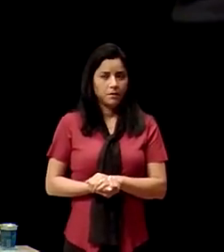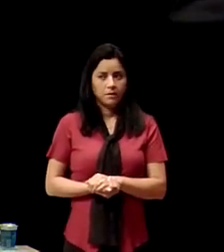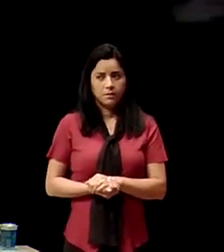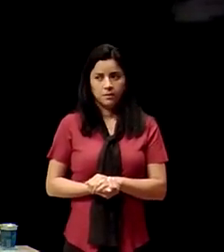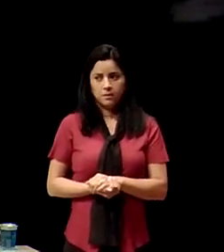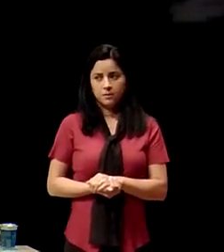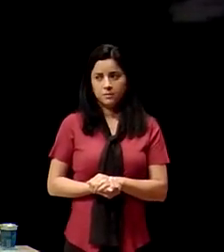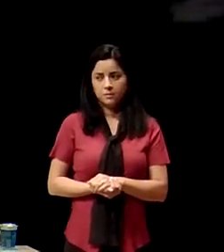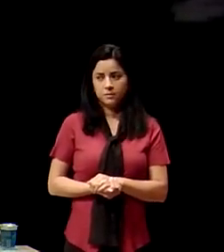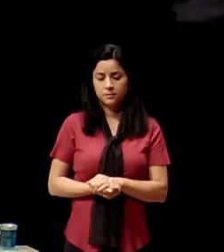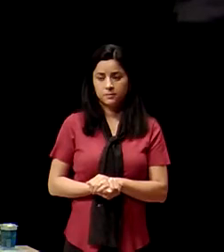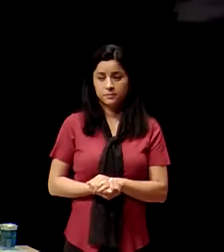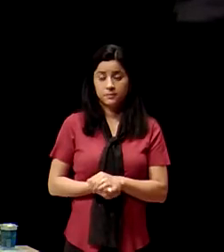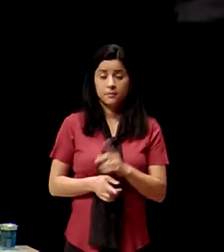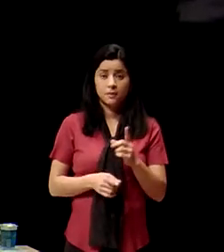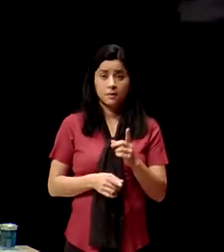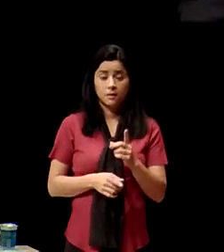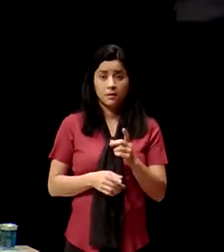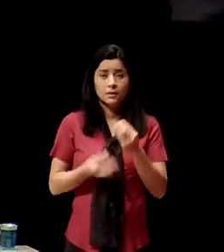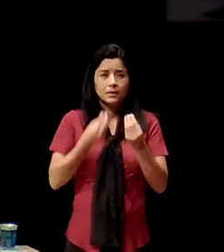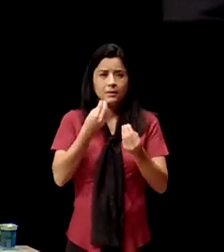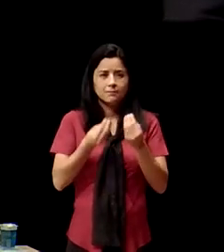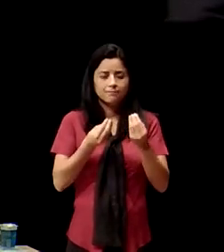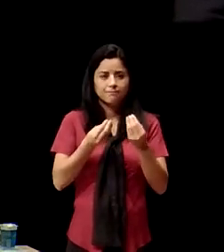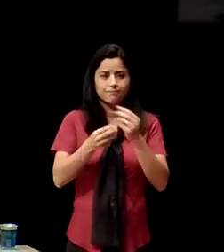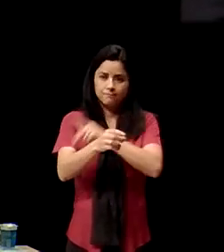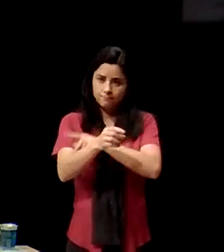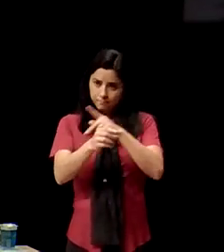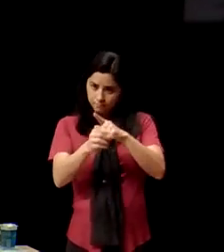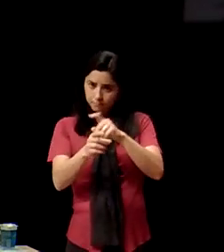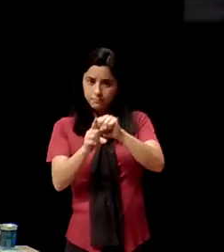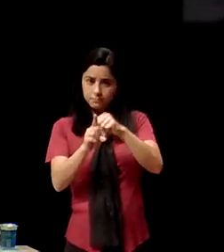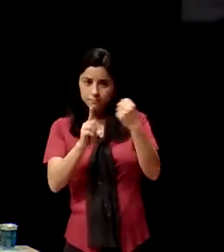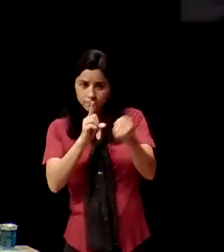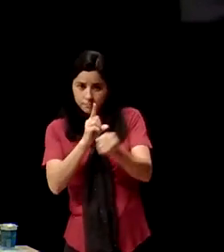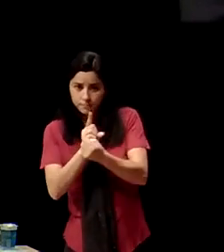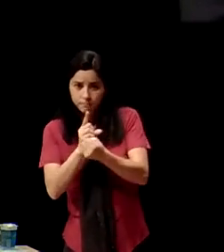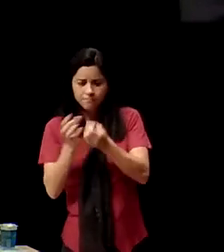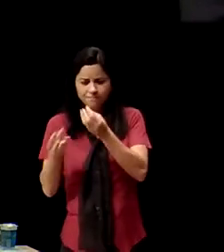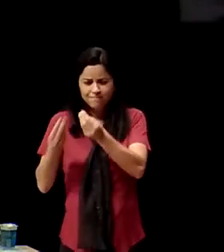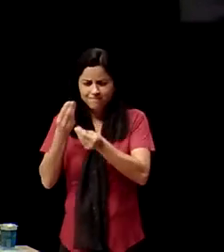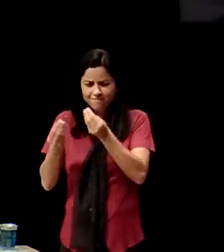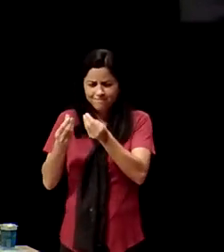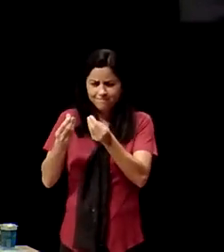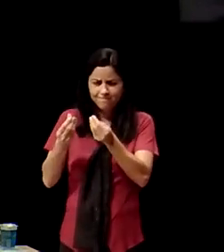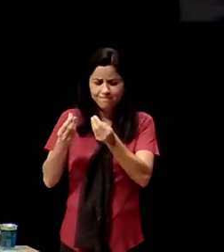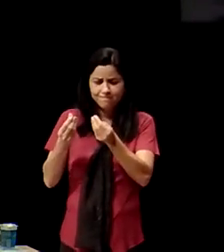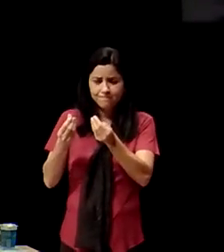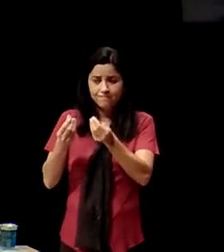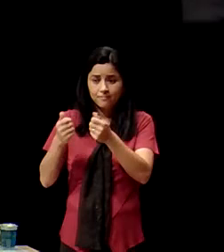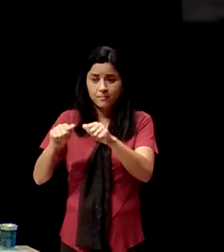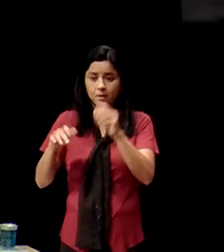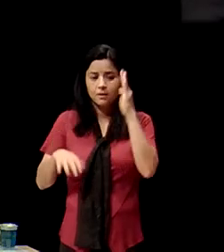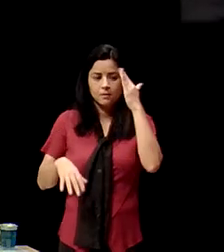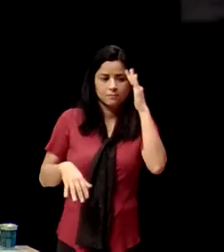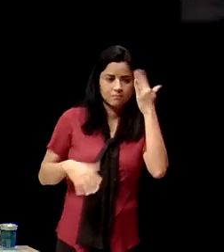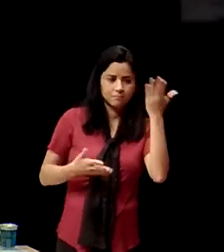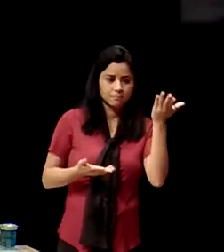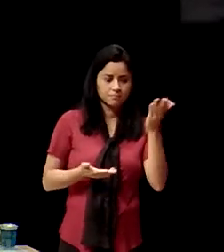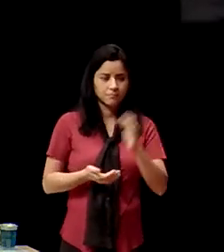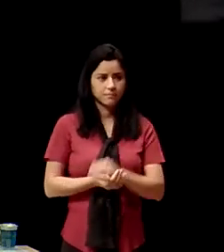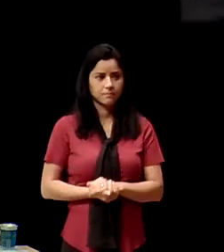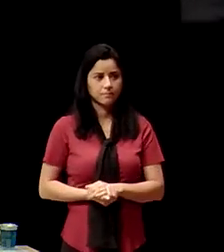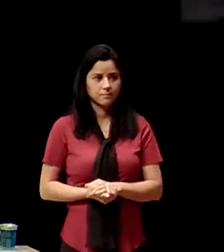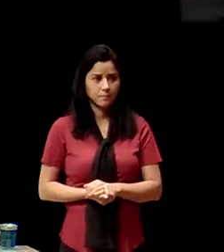expertise are understood. Como a pedagogia social e o seu expertise necessário são entendidos. As